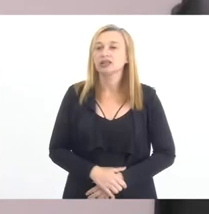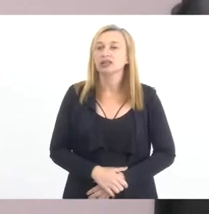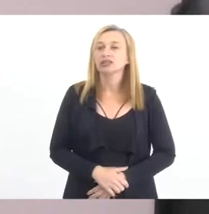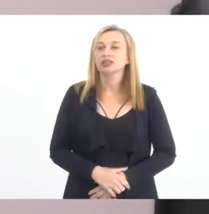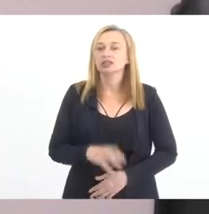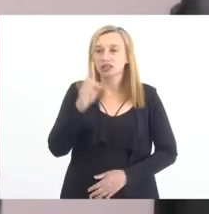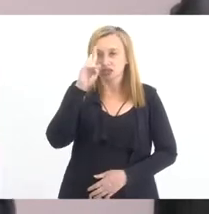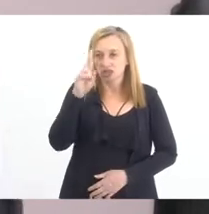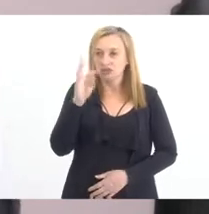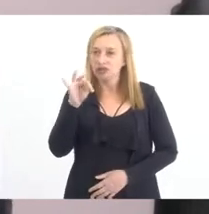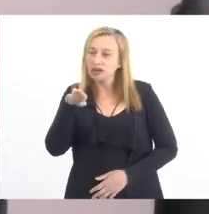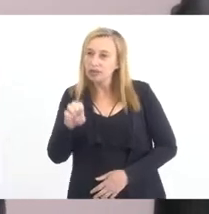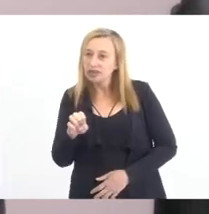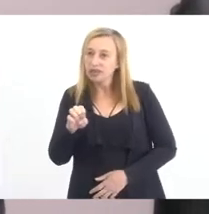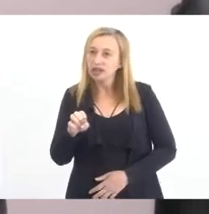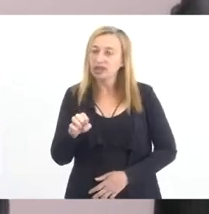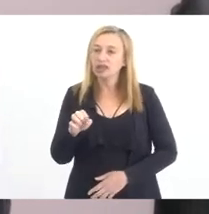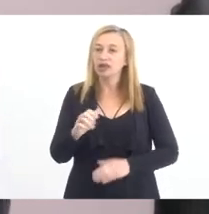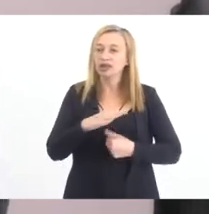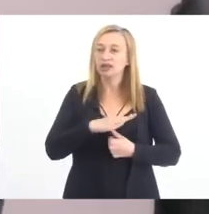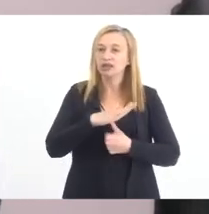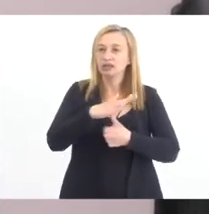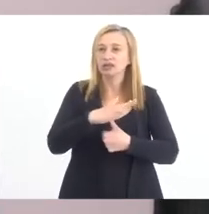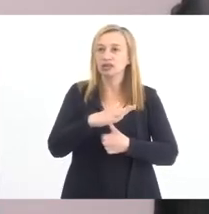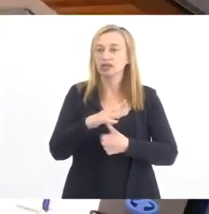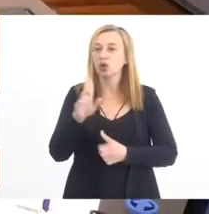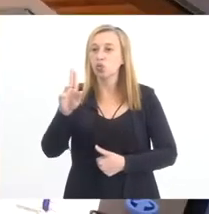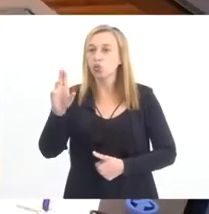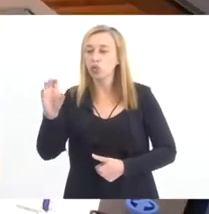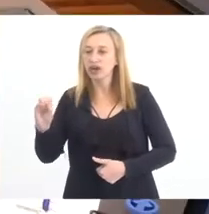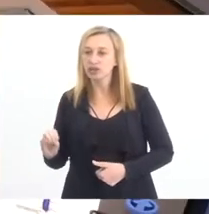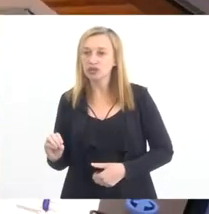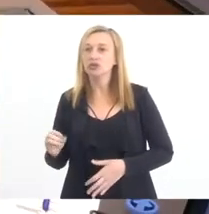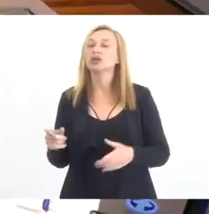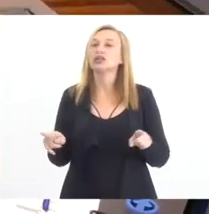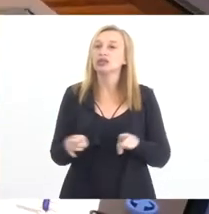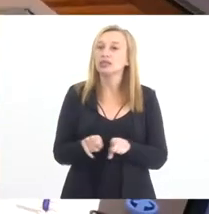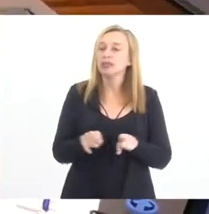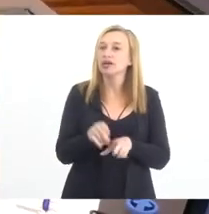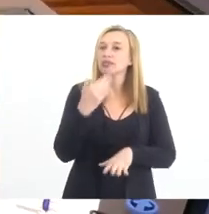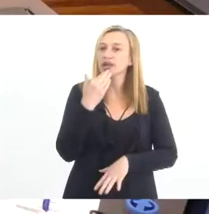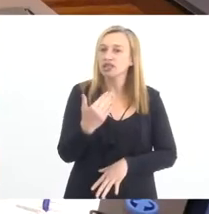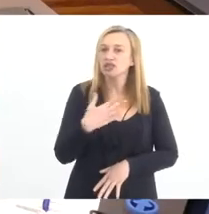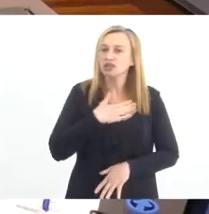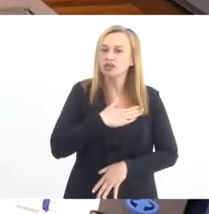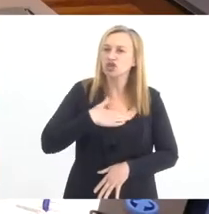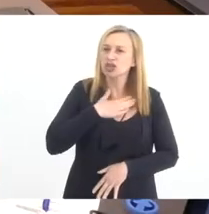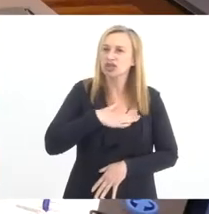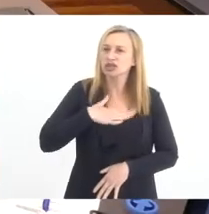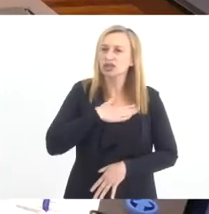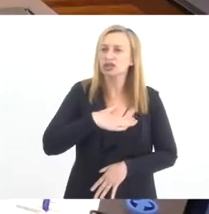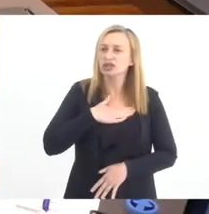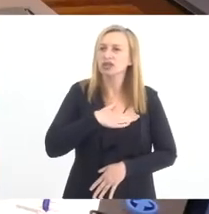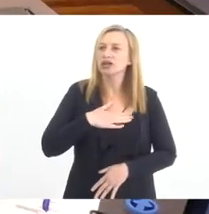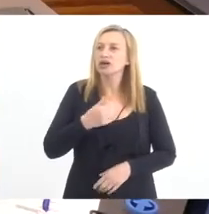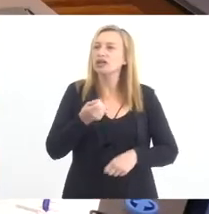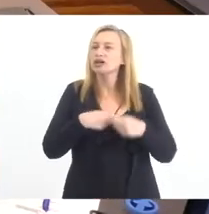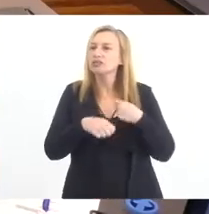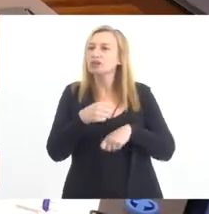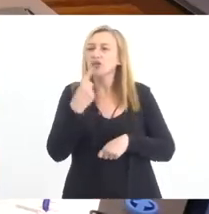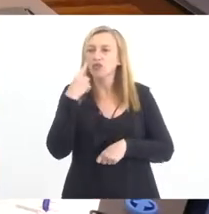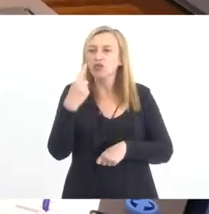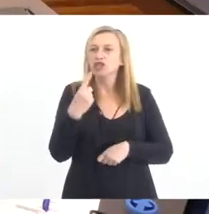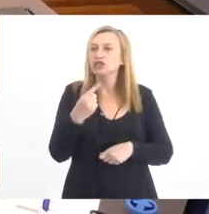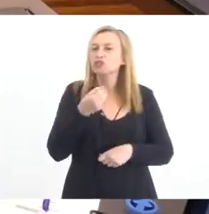chefe de gabinete da reitoria da UESO. Eu gostaria de pedir para a administração ver se